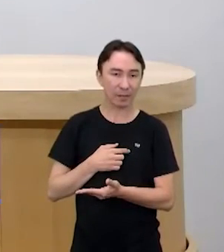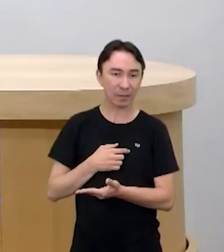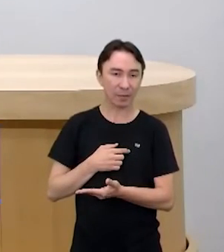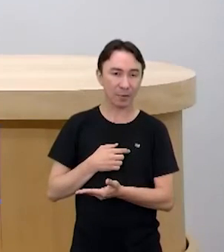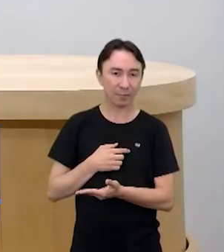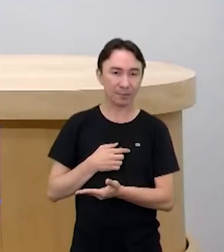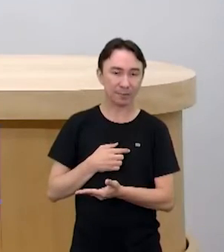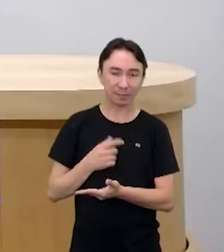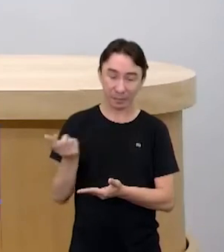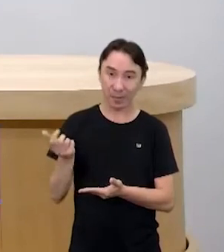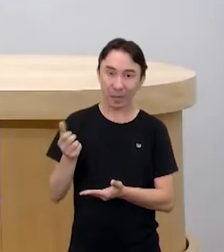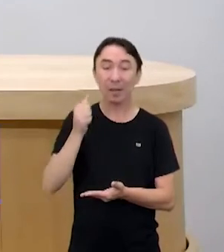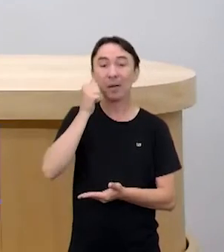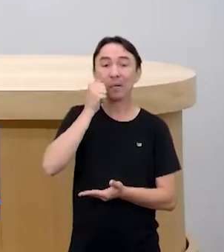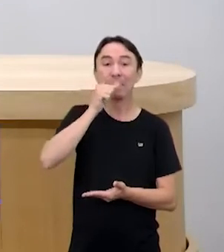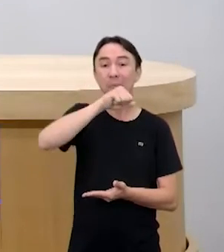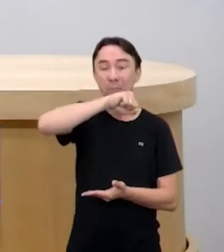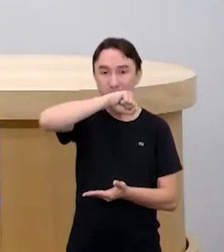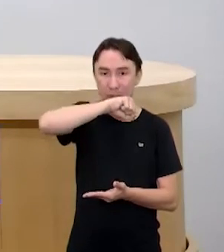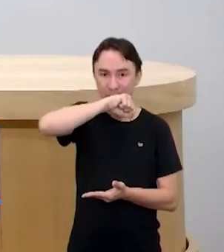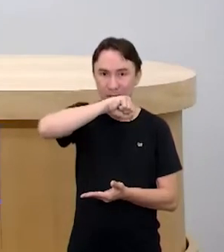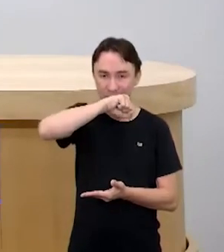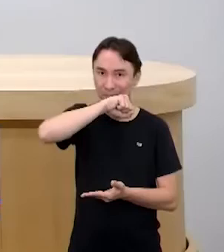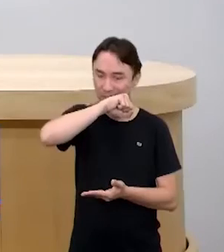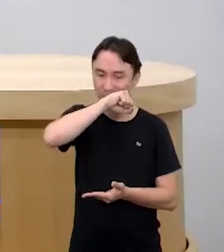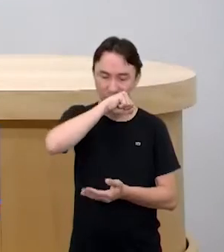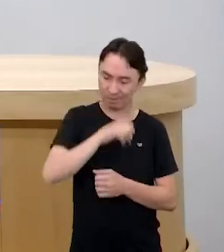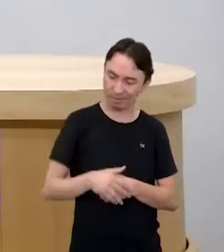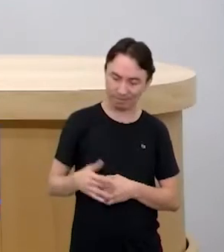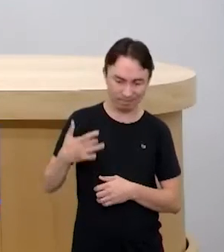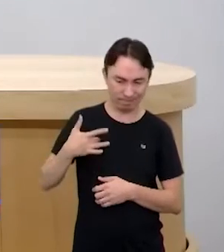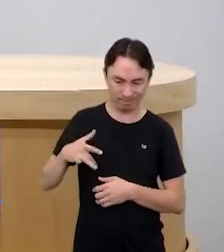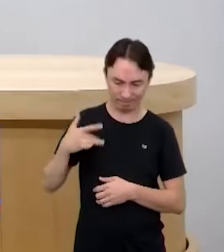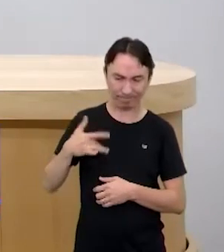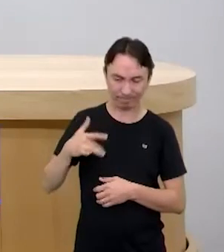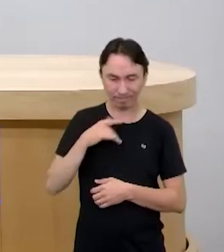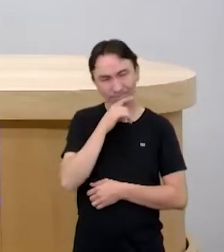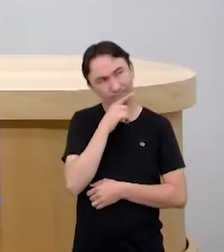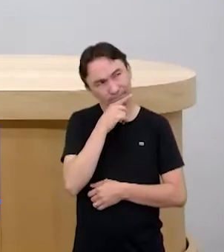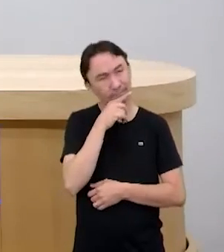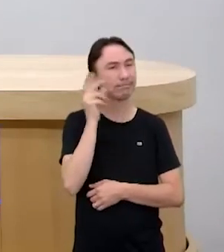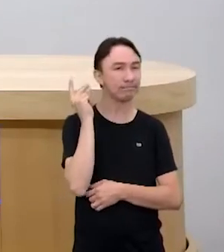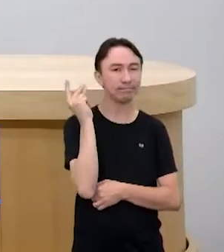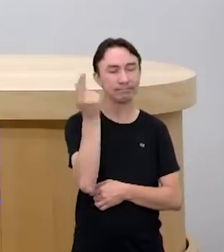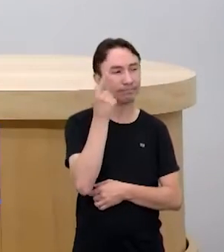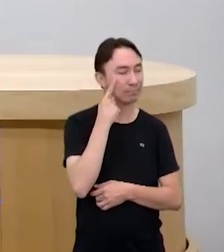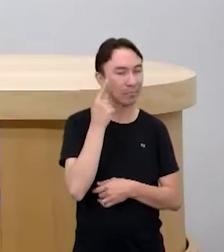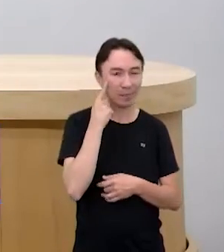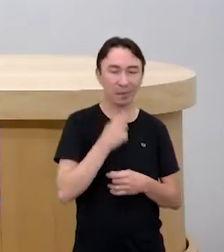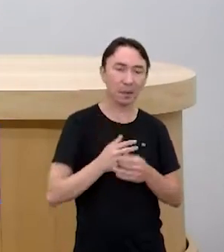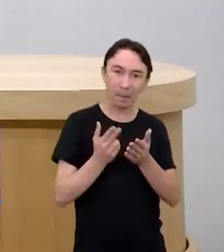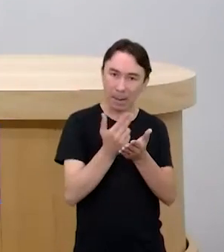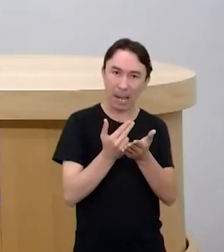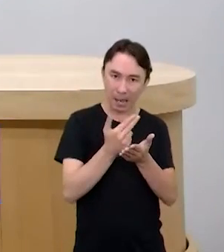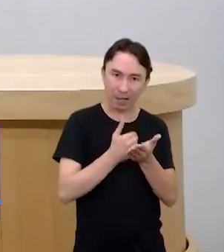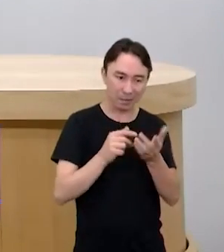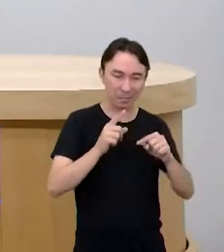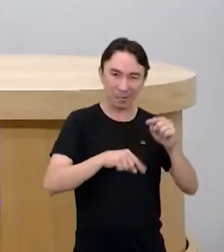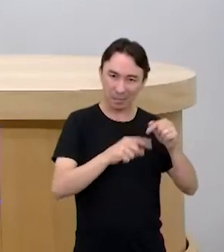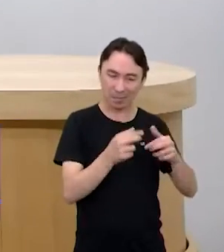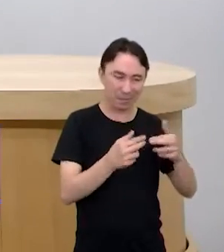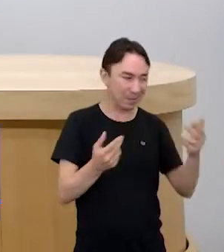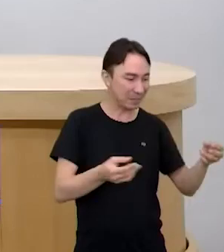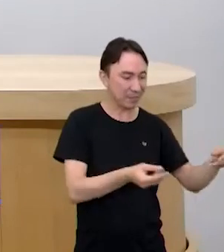o ato da mãe do Matisse levar materiais de pintura para o Henri Matisse, que estava